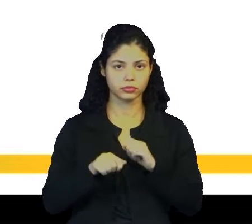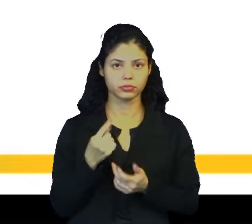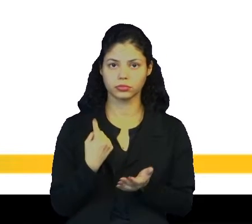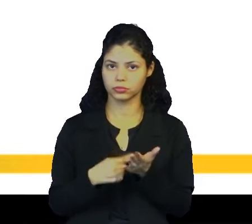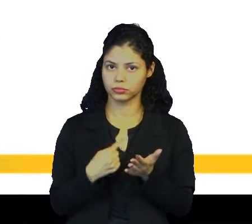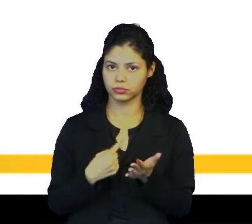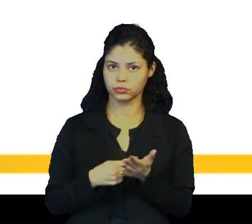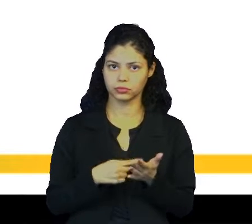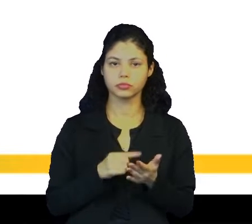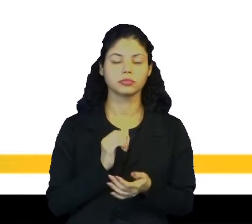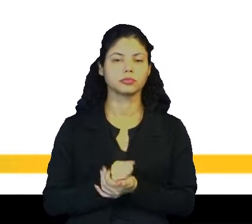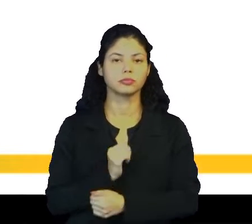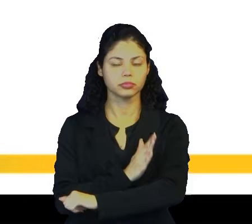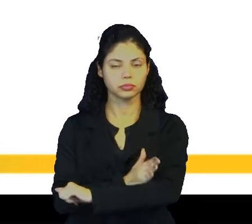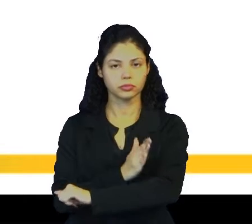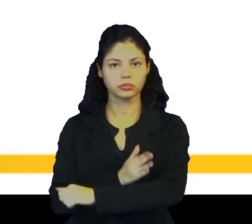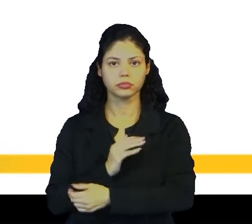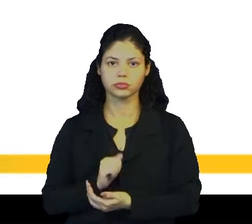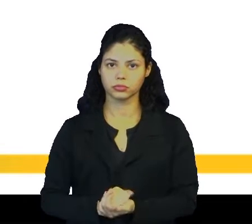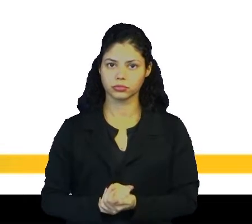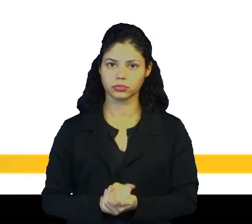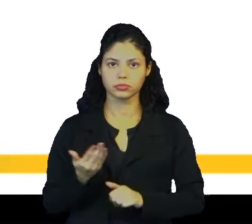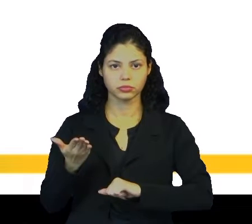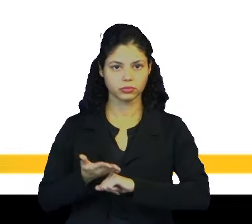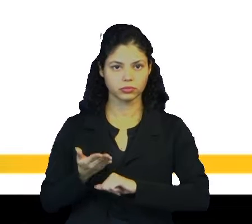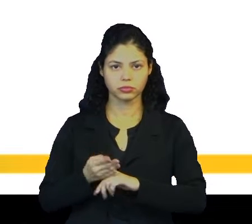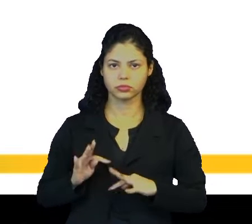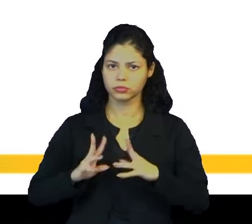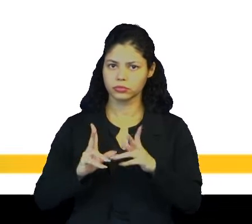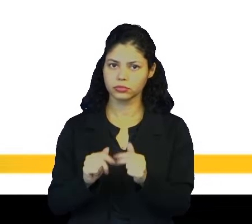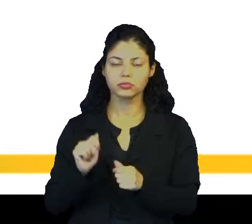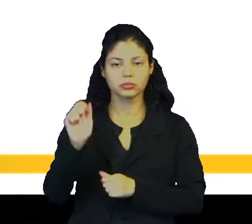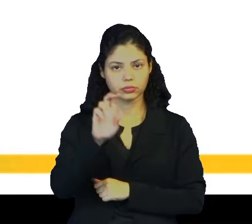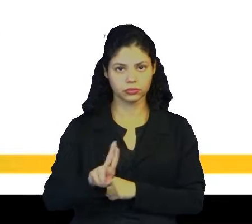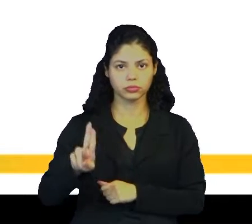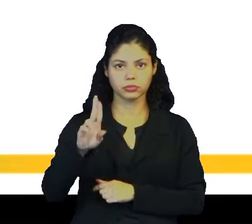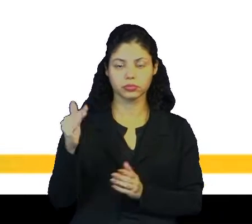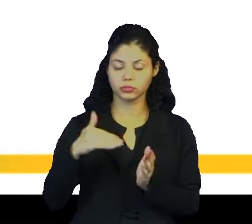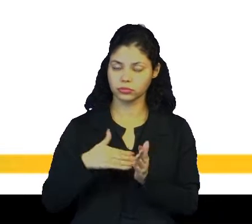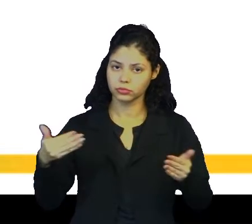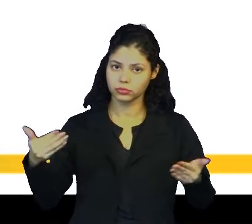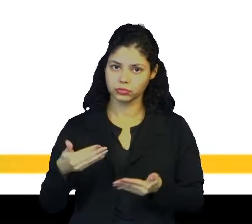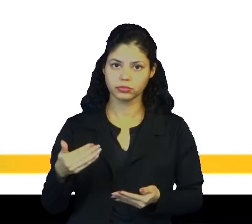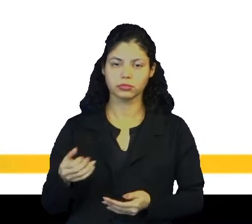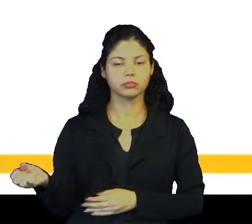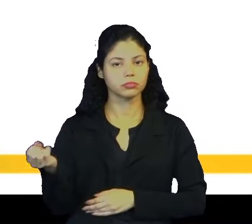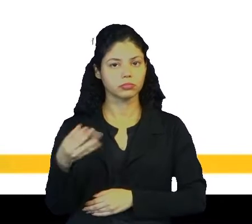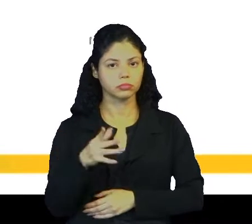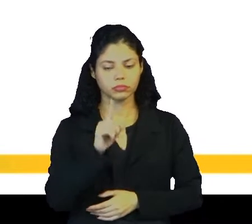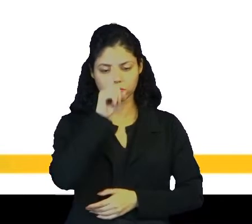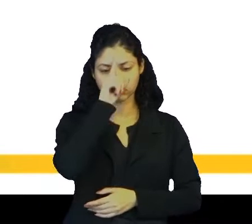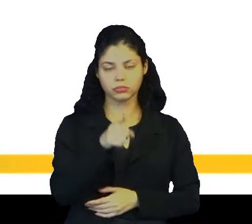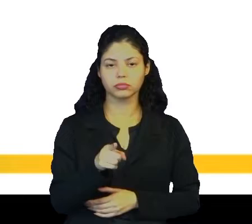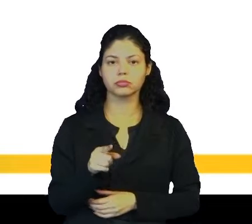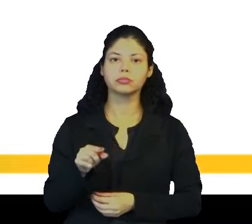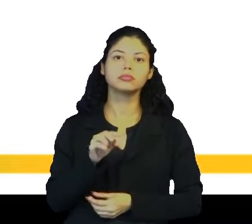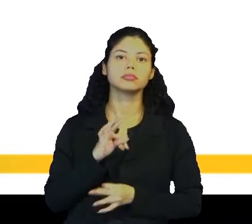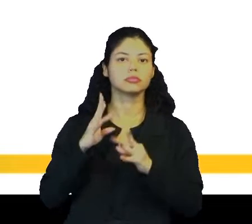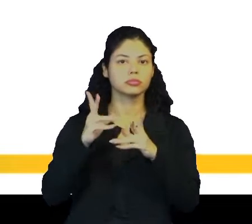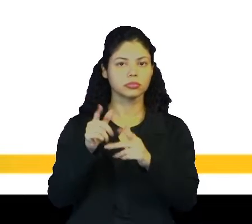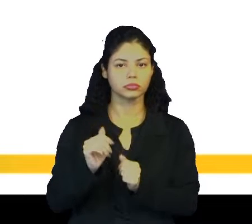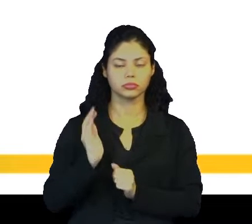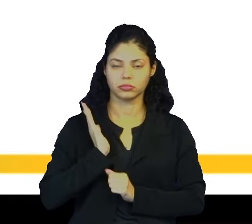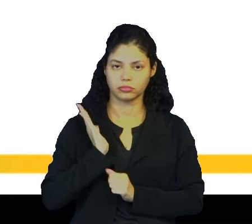que marcaram a Idade Moderna. Elas modificaram tudo o que a Europa conhecia até então, criando uma nova ordem que girava em torno